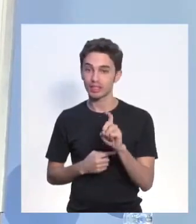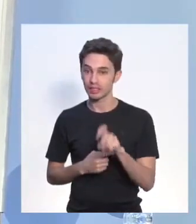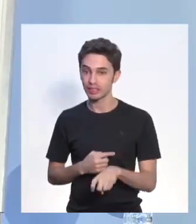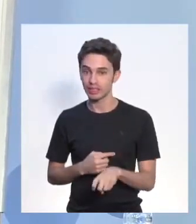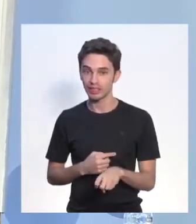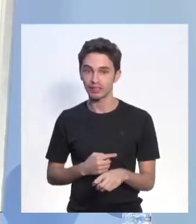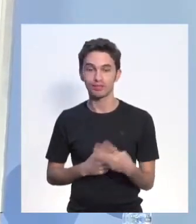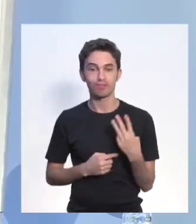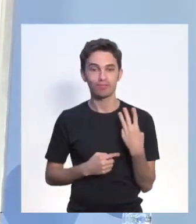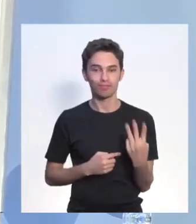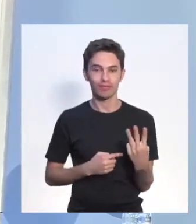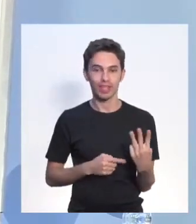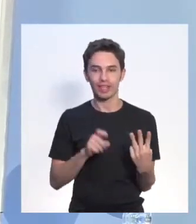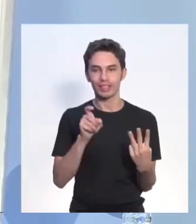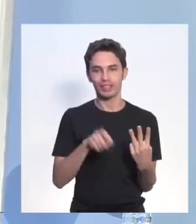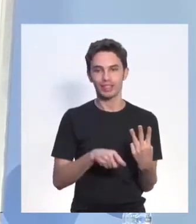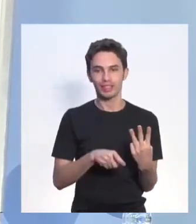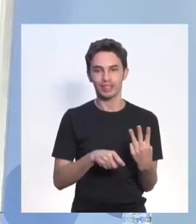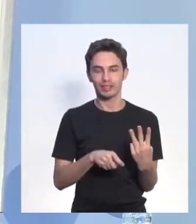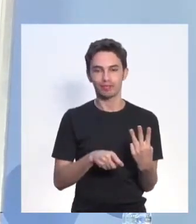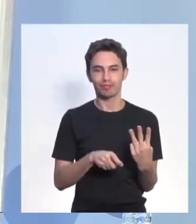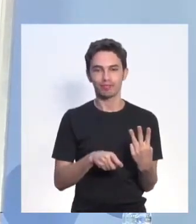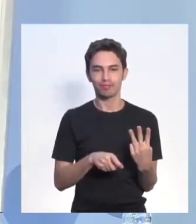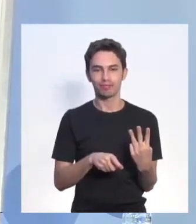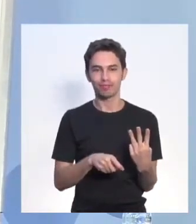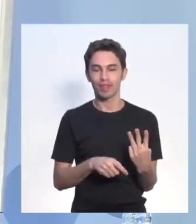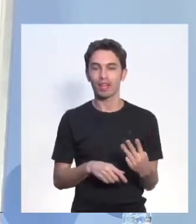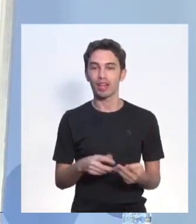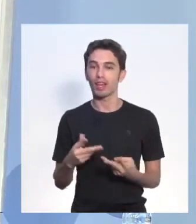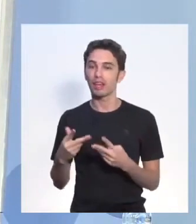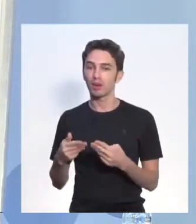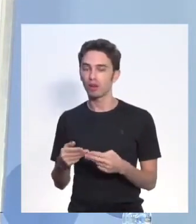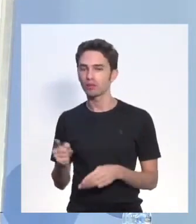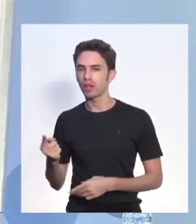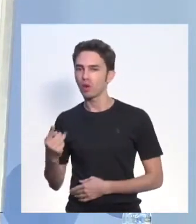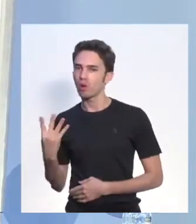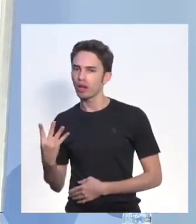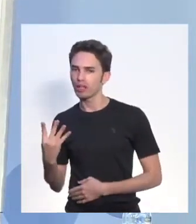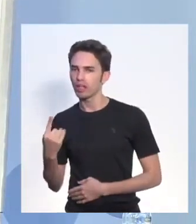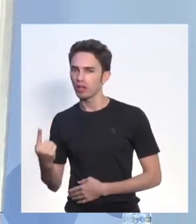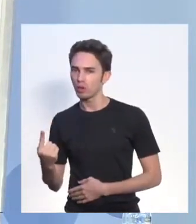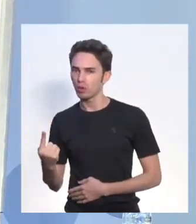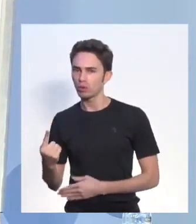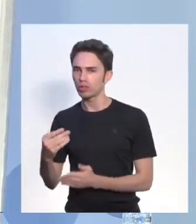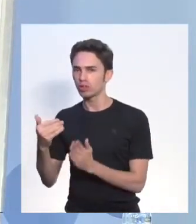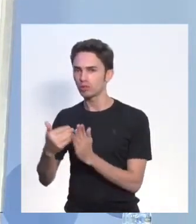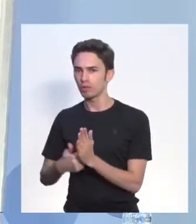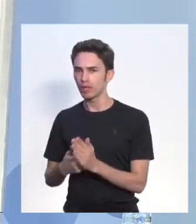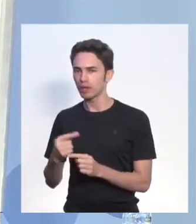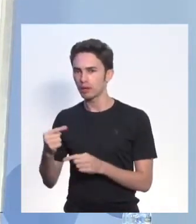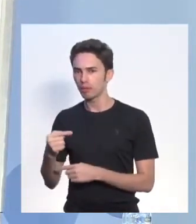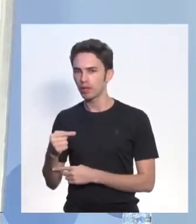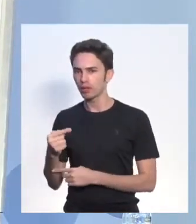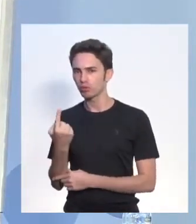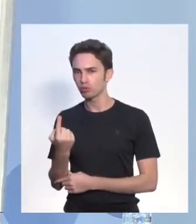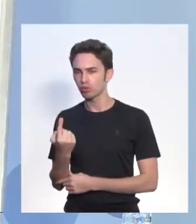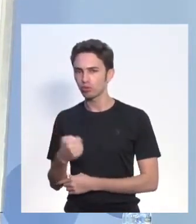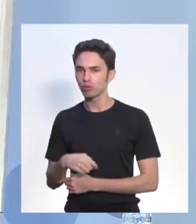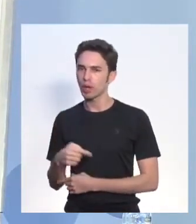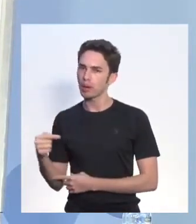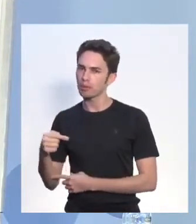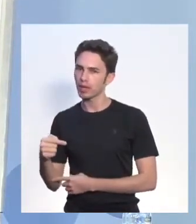Tenho no total 3x. Sim? E do lado de cá? 41 vai tirar 2, vai dar